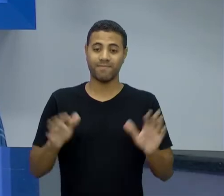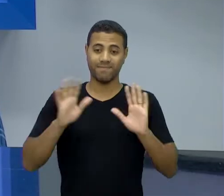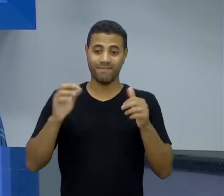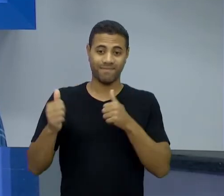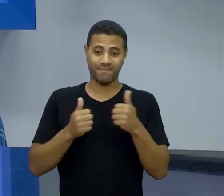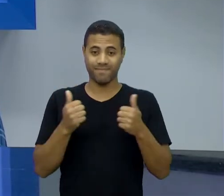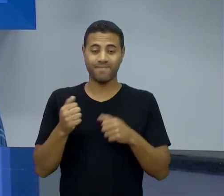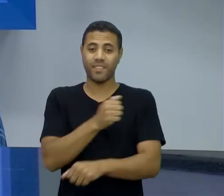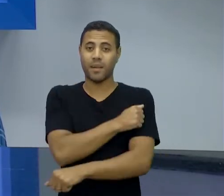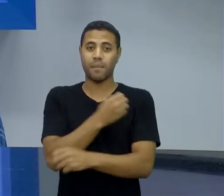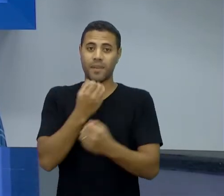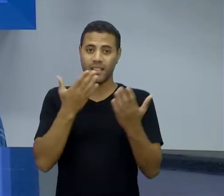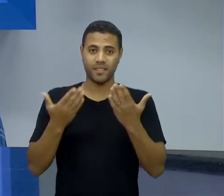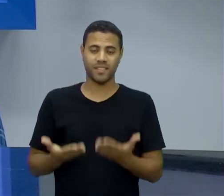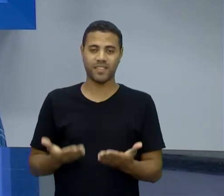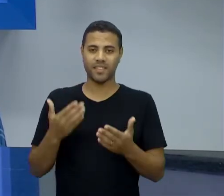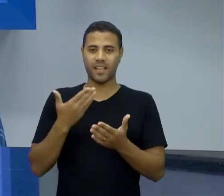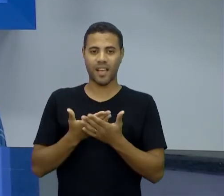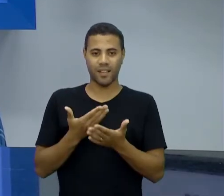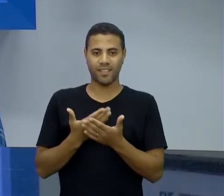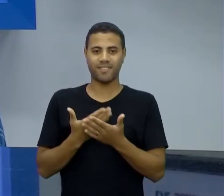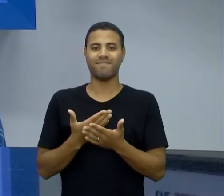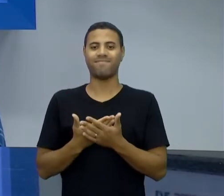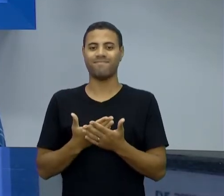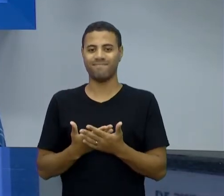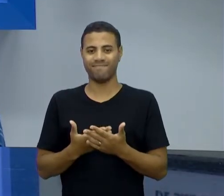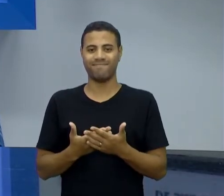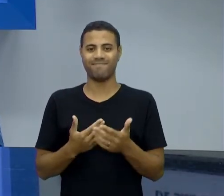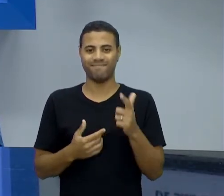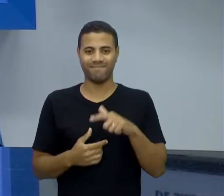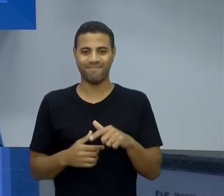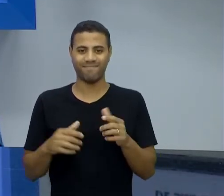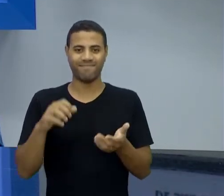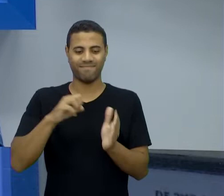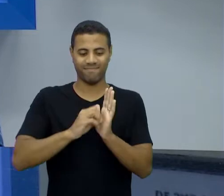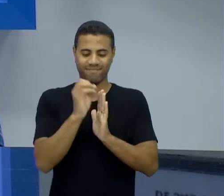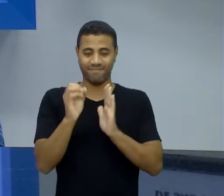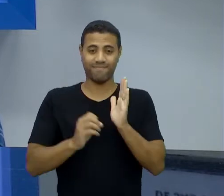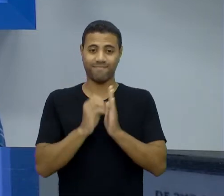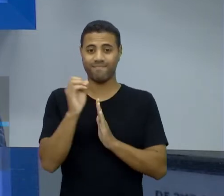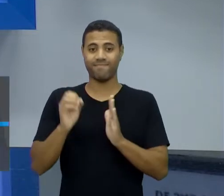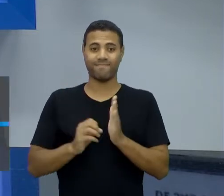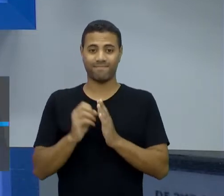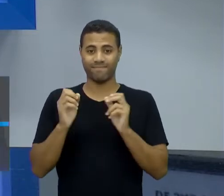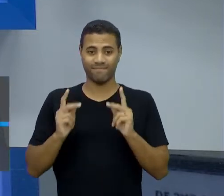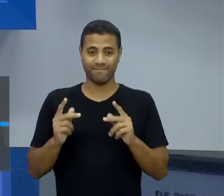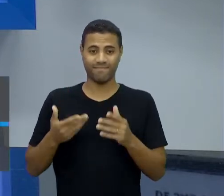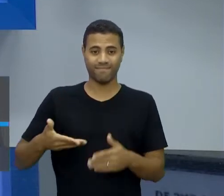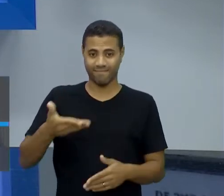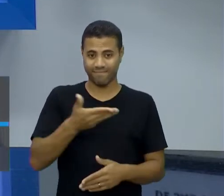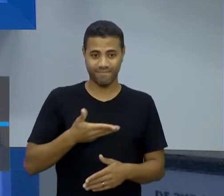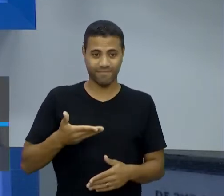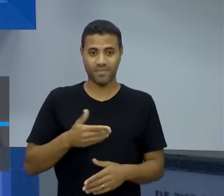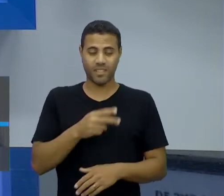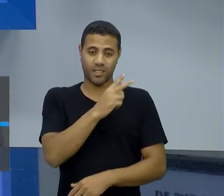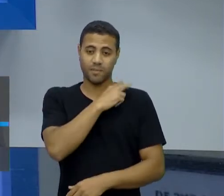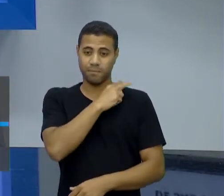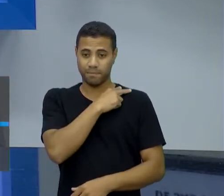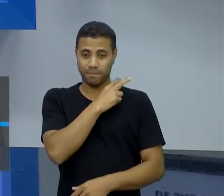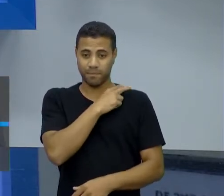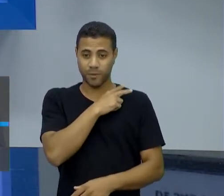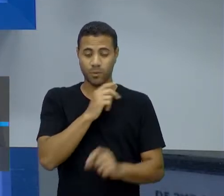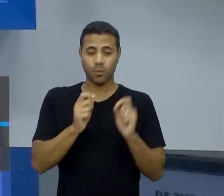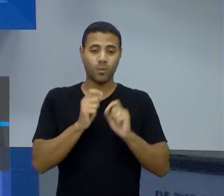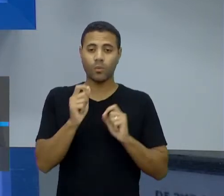Olá, estudantes! Sejam bem-vindos mais uma vez aqui no Centro de Mídias. E para vocês que estão no segundo ano, nós